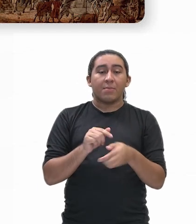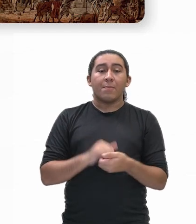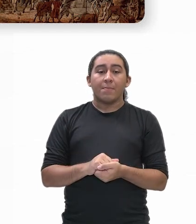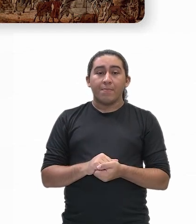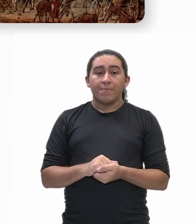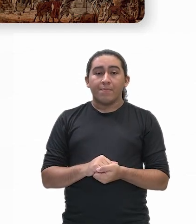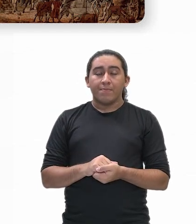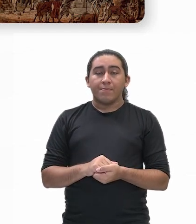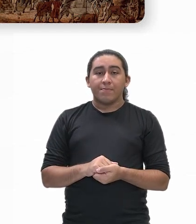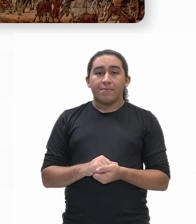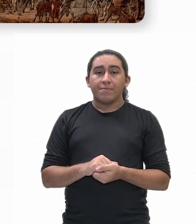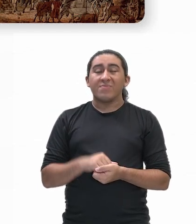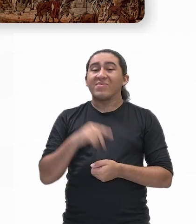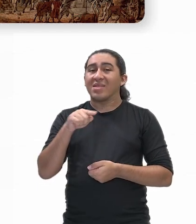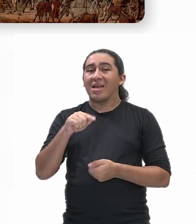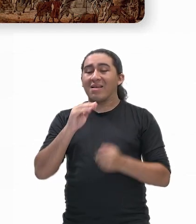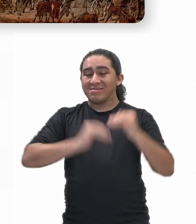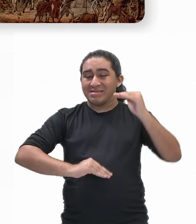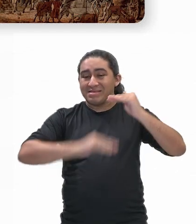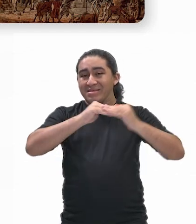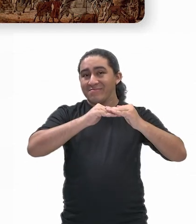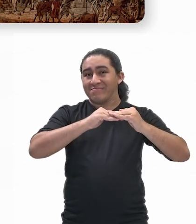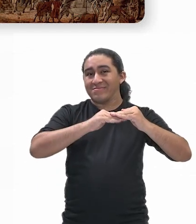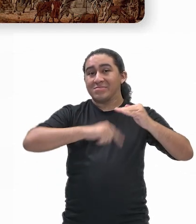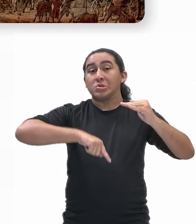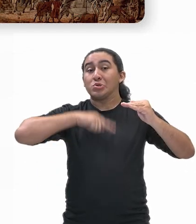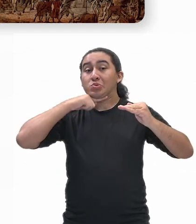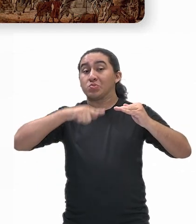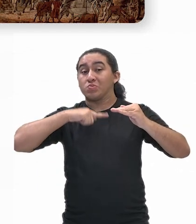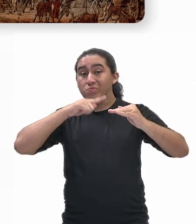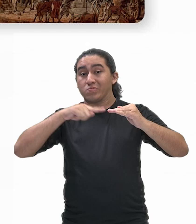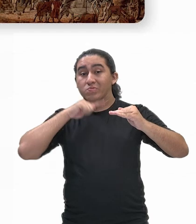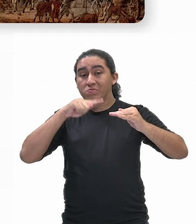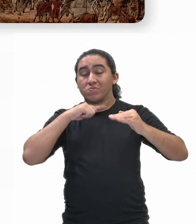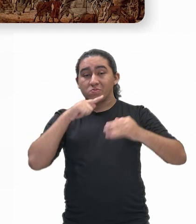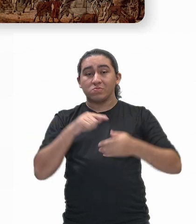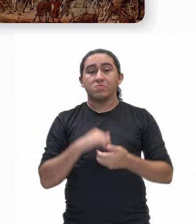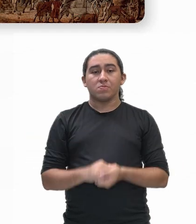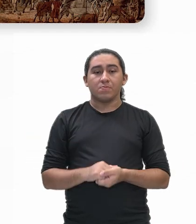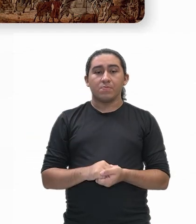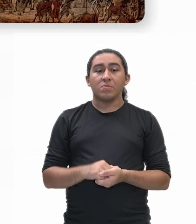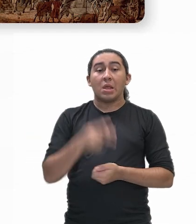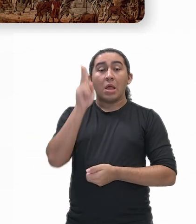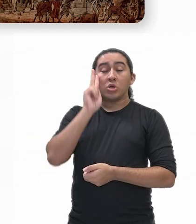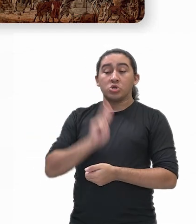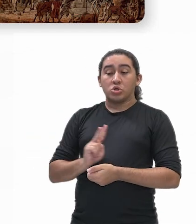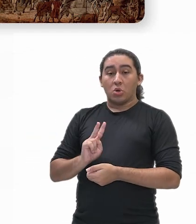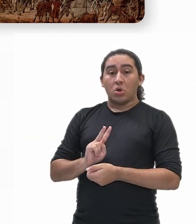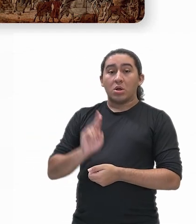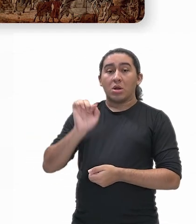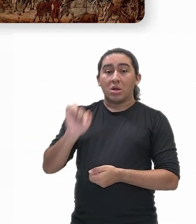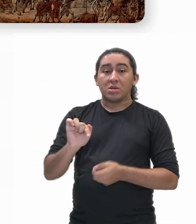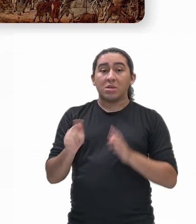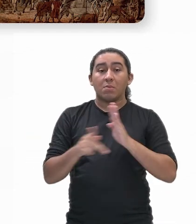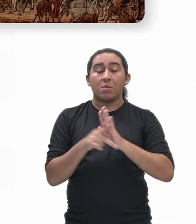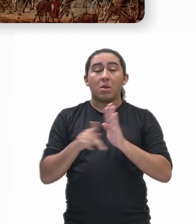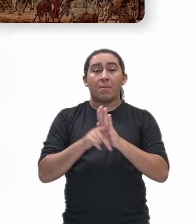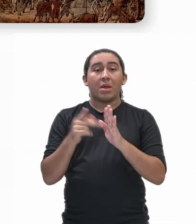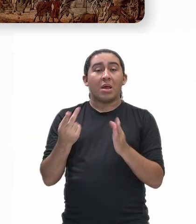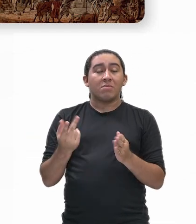aí pela burguesia, não conseguiu alcançar seus objetivos. E a histórica